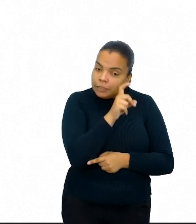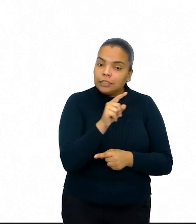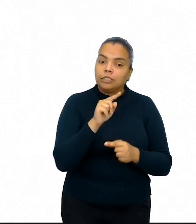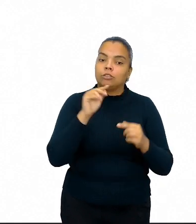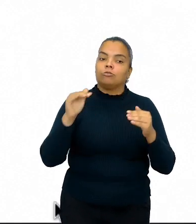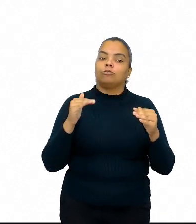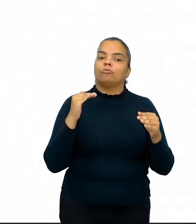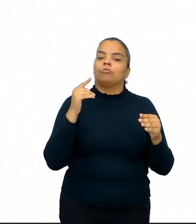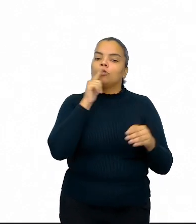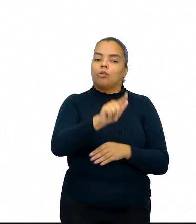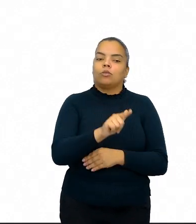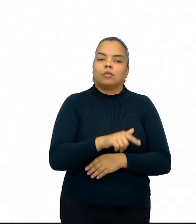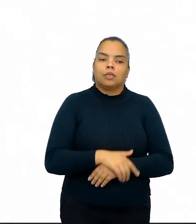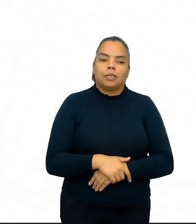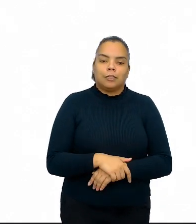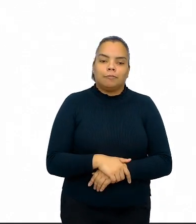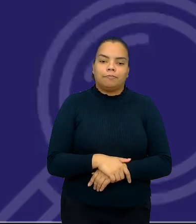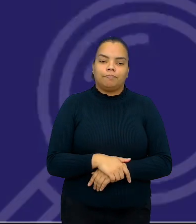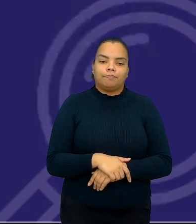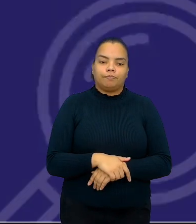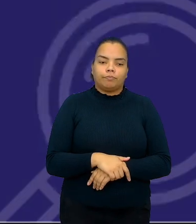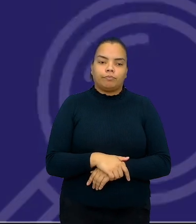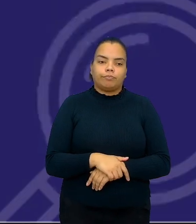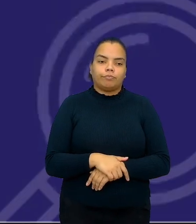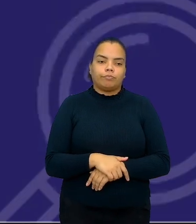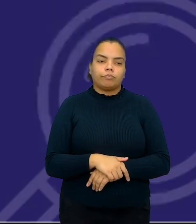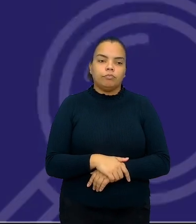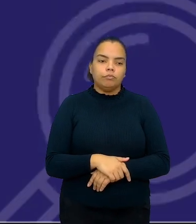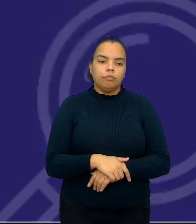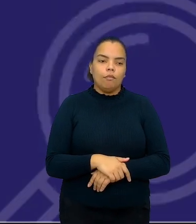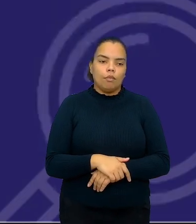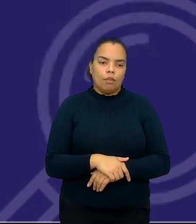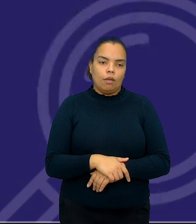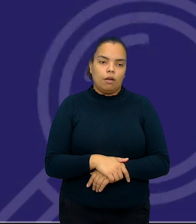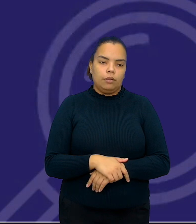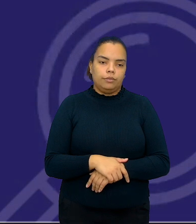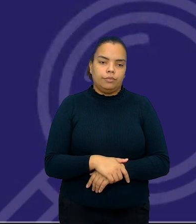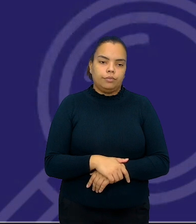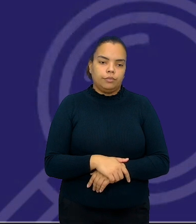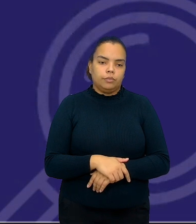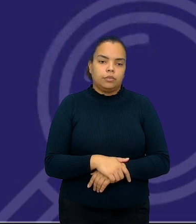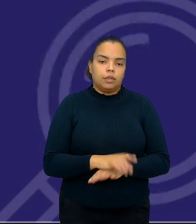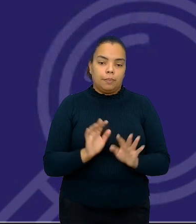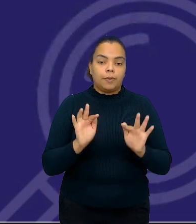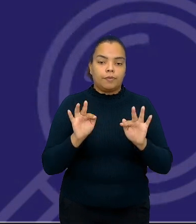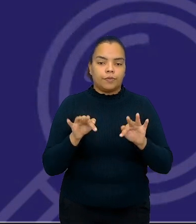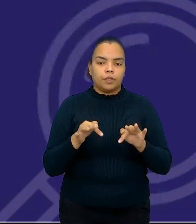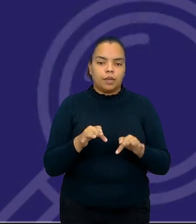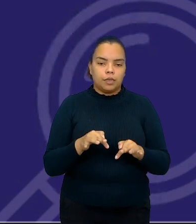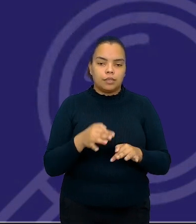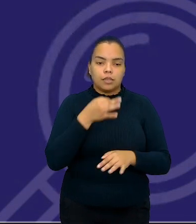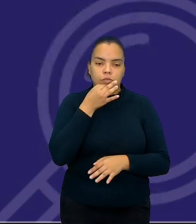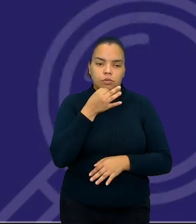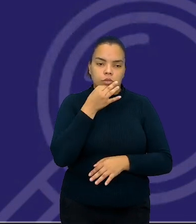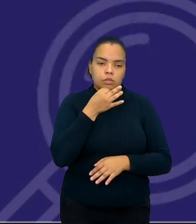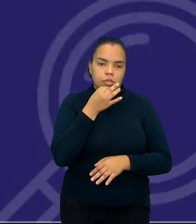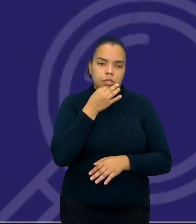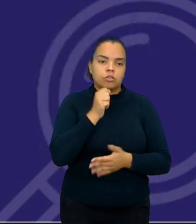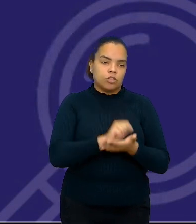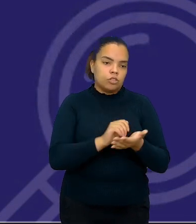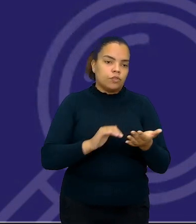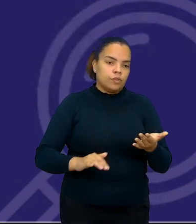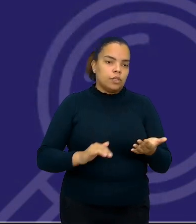ver, então, qual é a sugestão que nós deixamos. Então, para finalizar, né, as nossas sugestões de